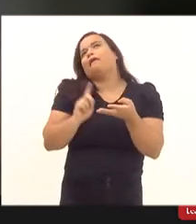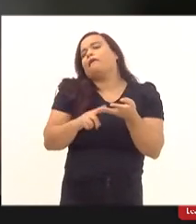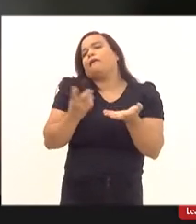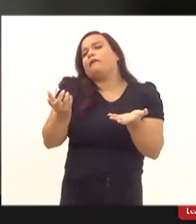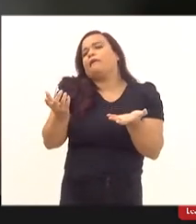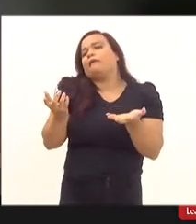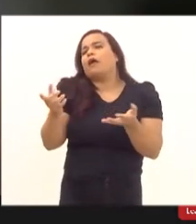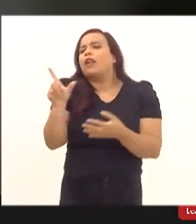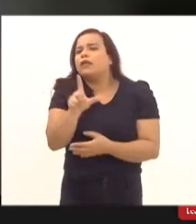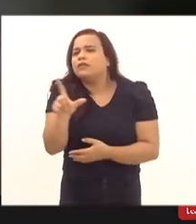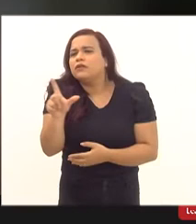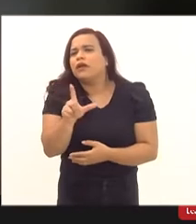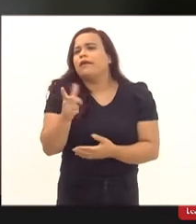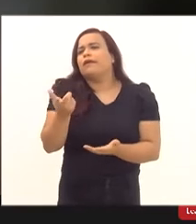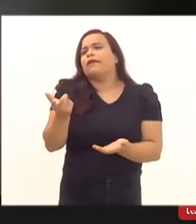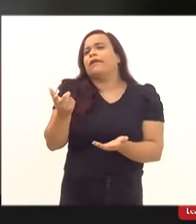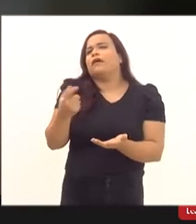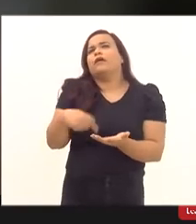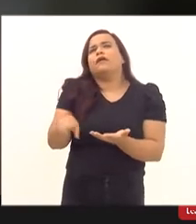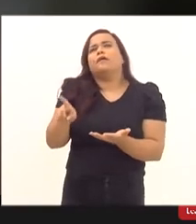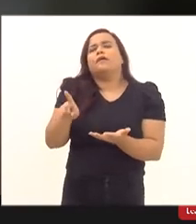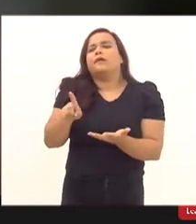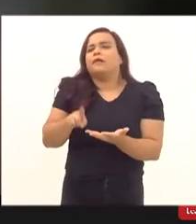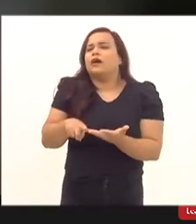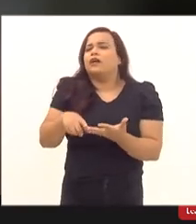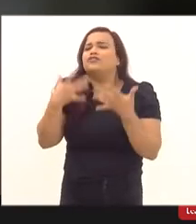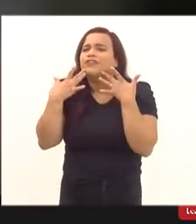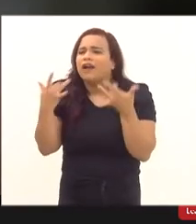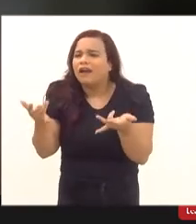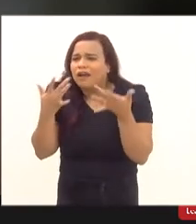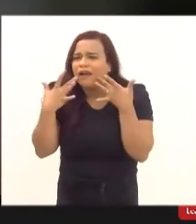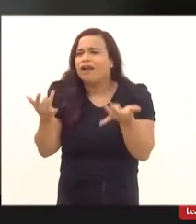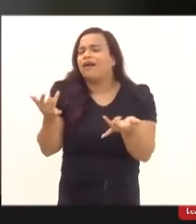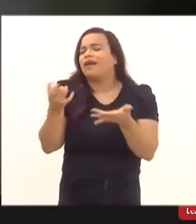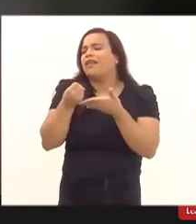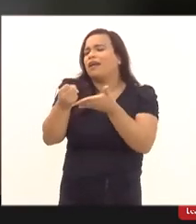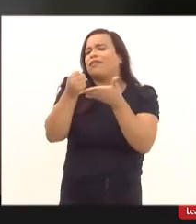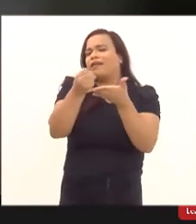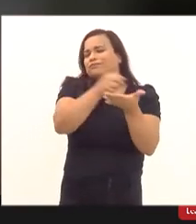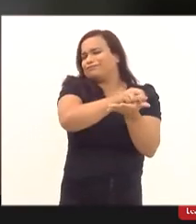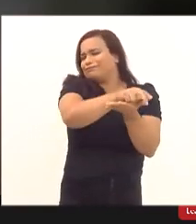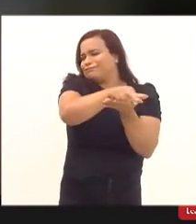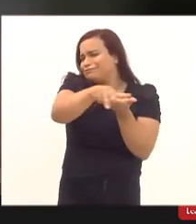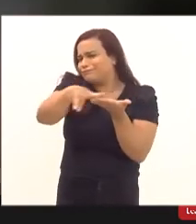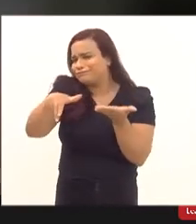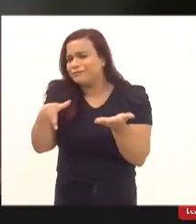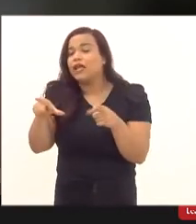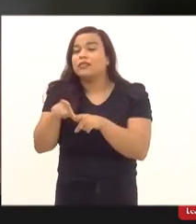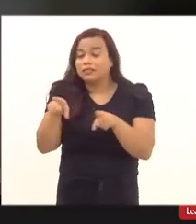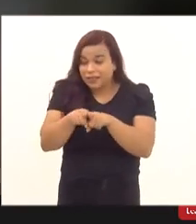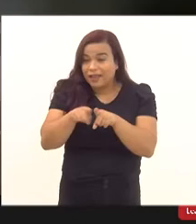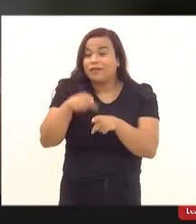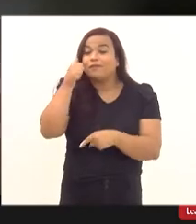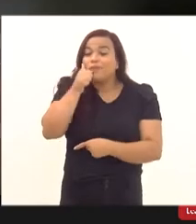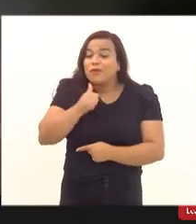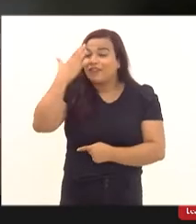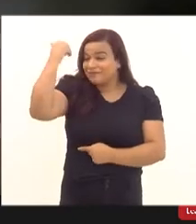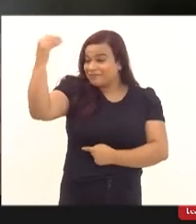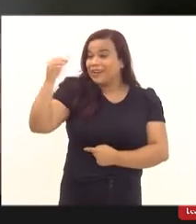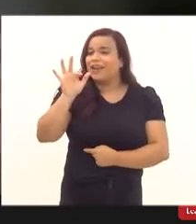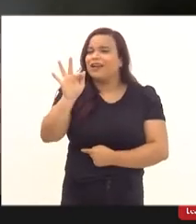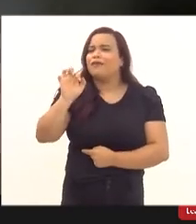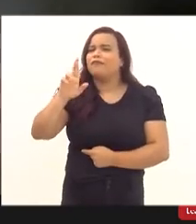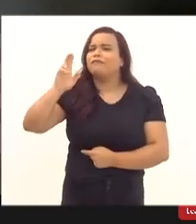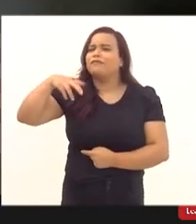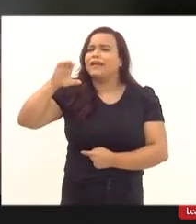a temperatura o teatro tivemos Fernanda Montenegro na rádio